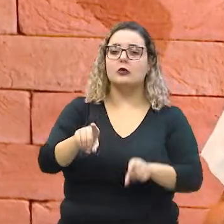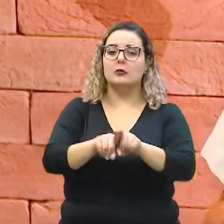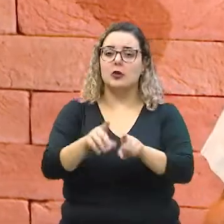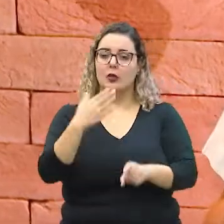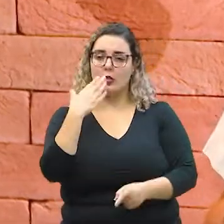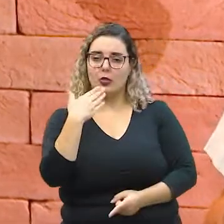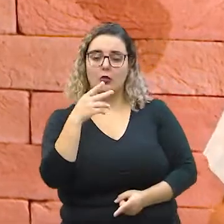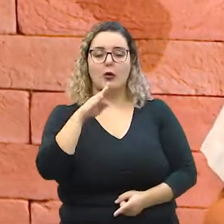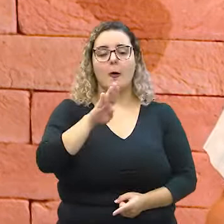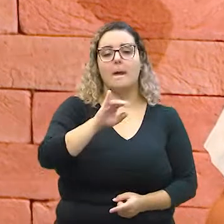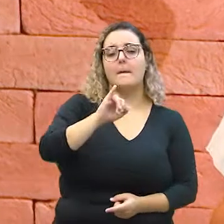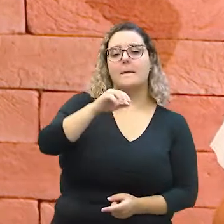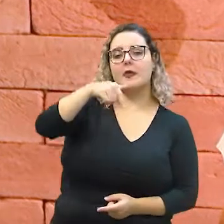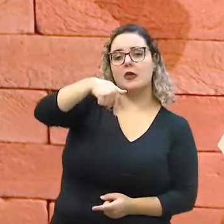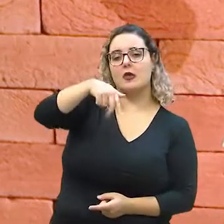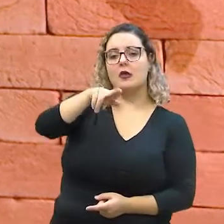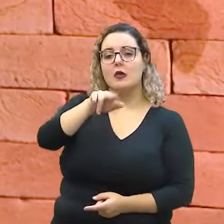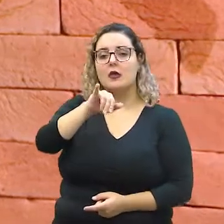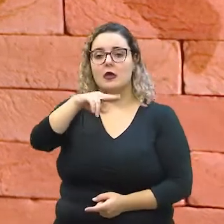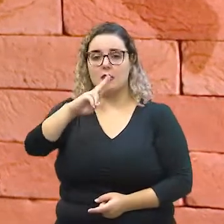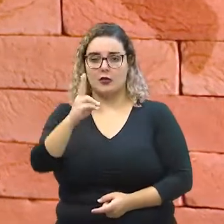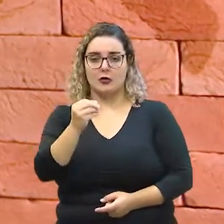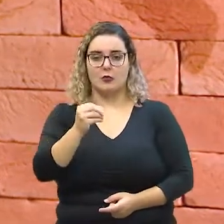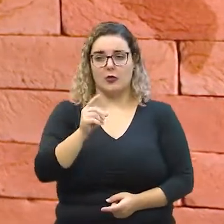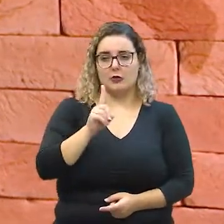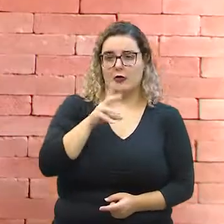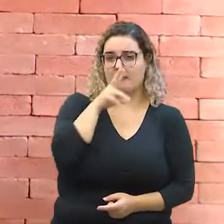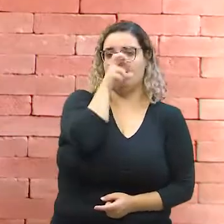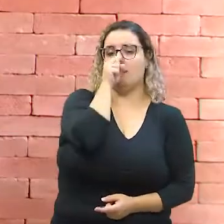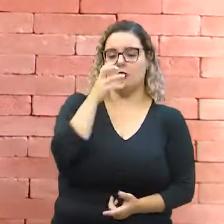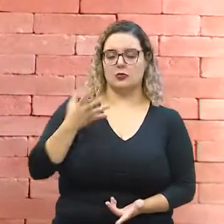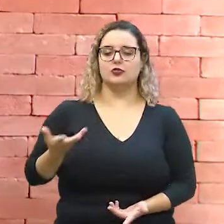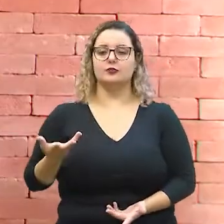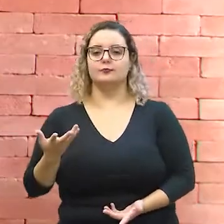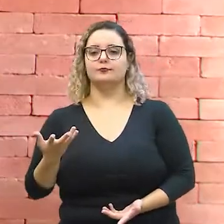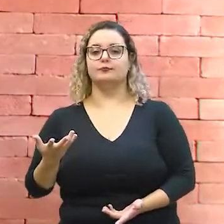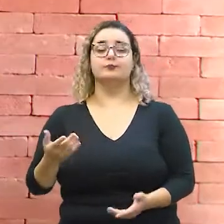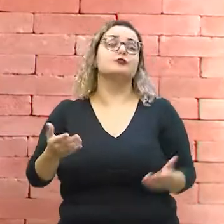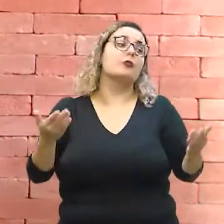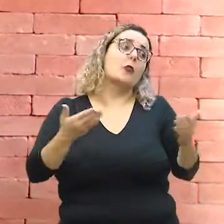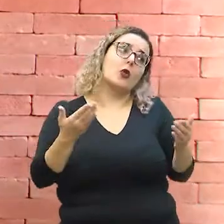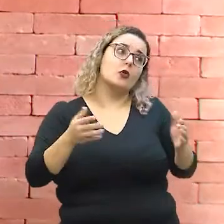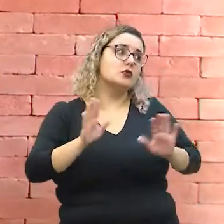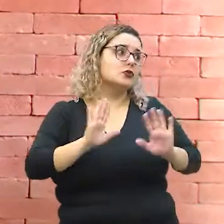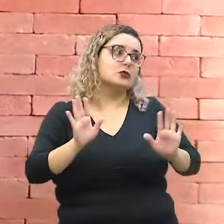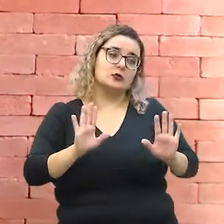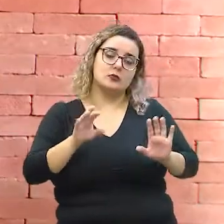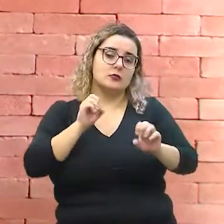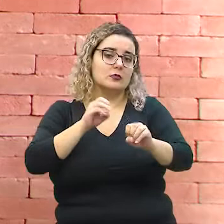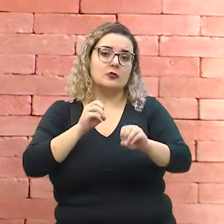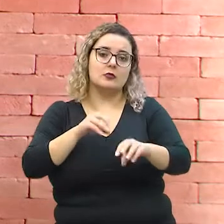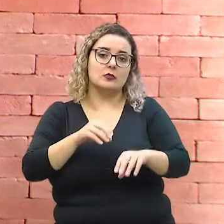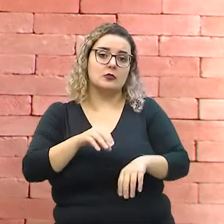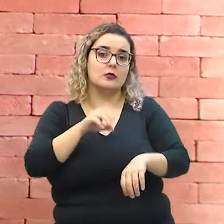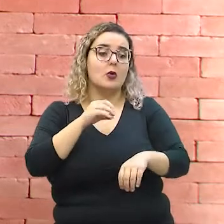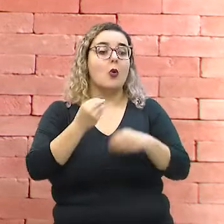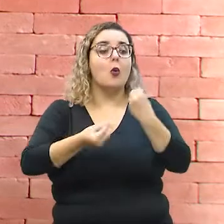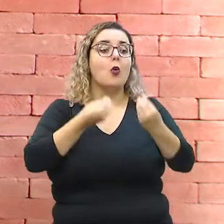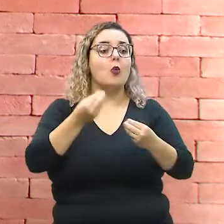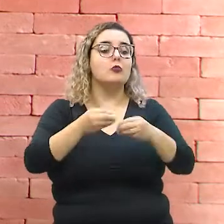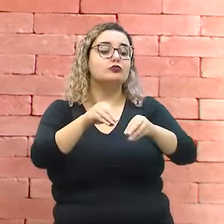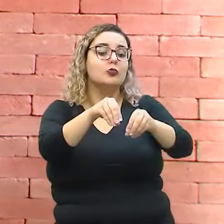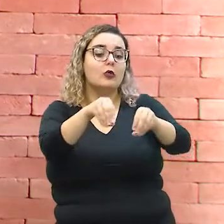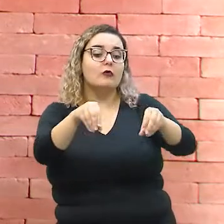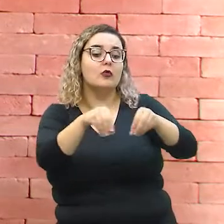todos os paladares porque ela não é apimentada, né, muito forte. Hoje a gente não vai ensinar como é que se faz a farofa, então fica aí